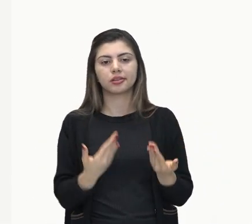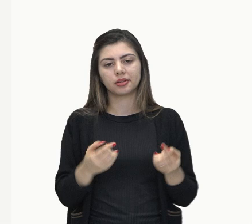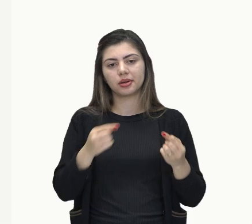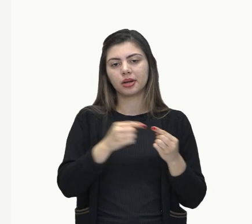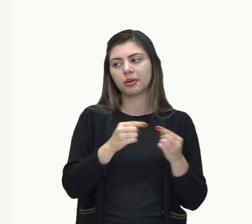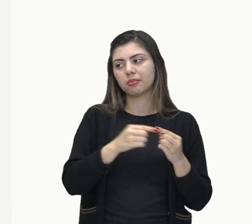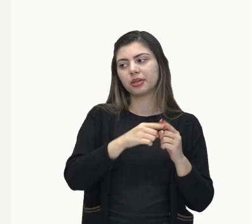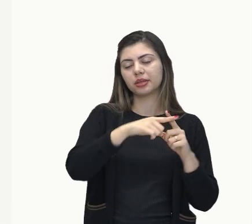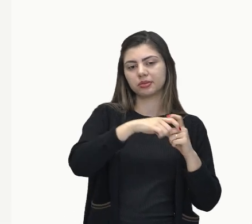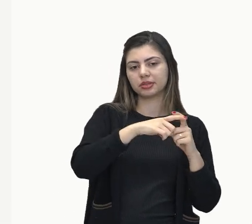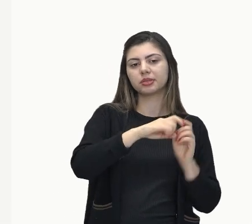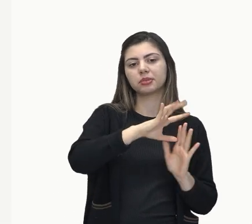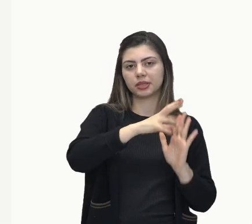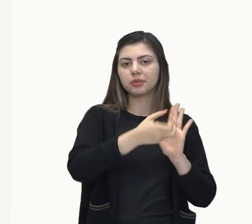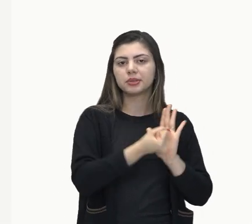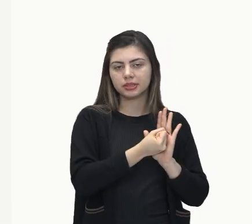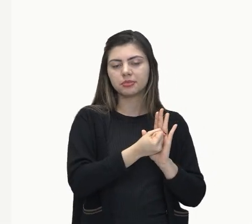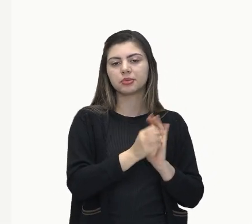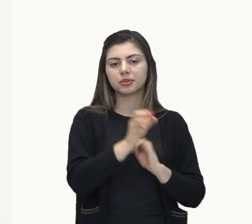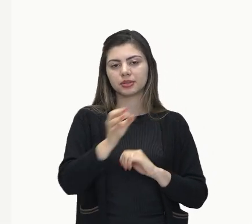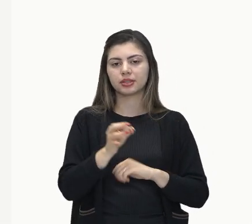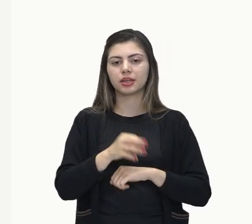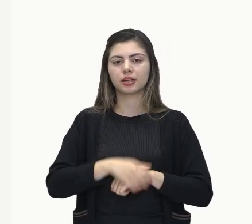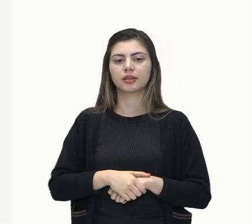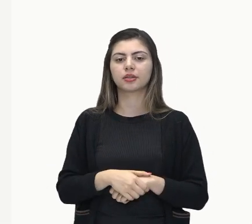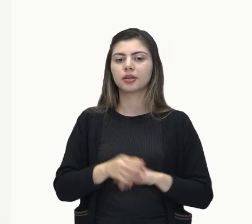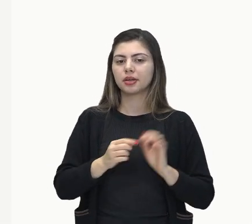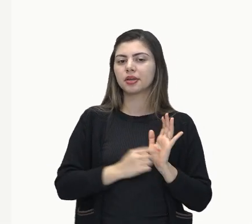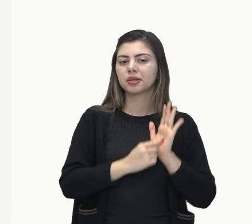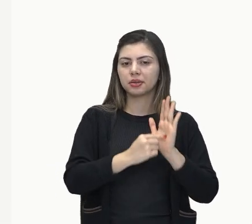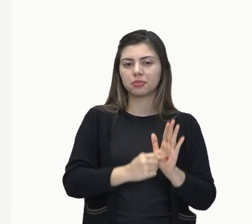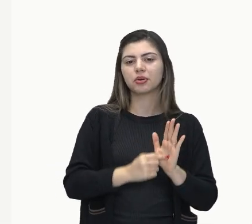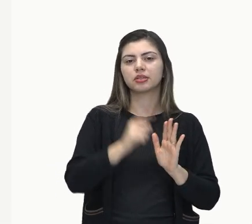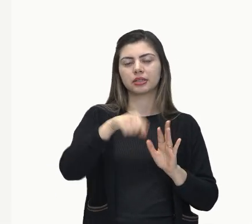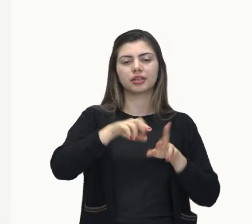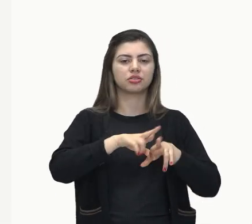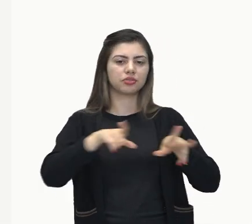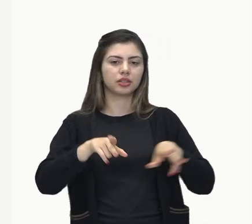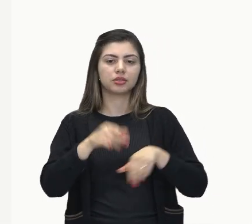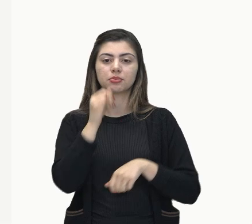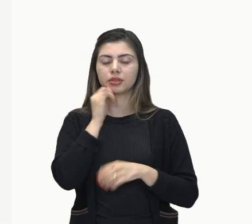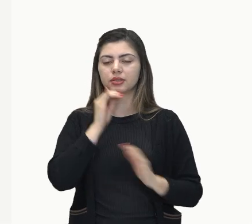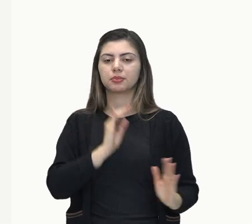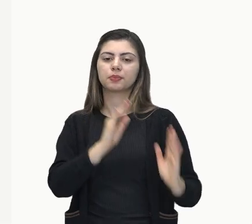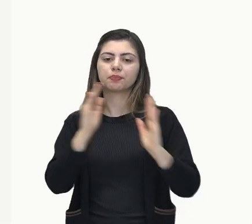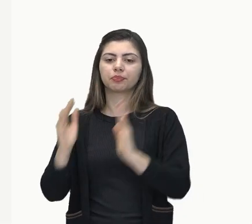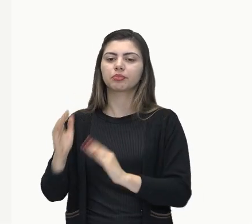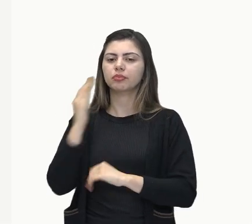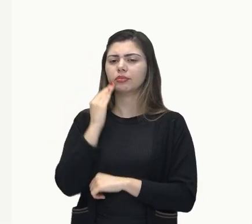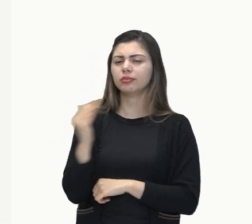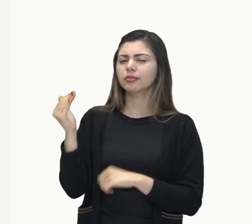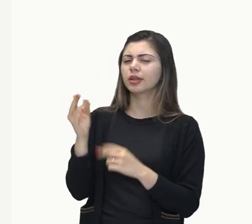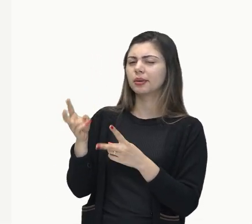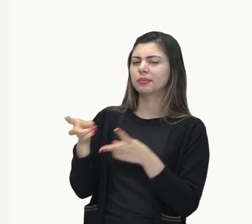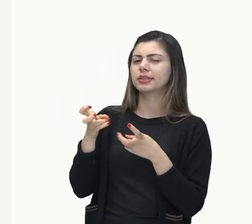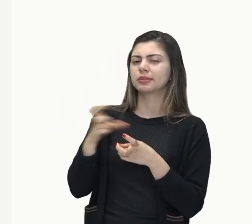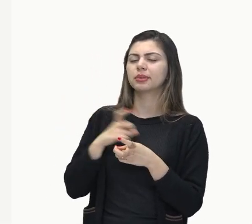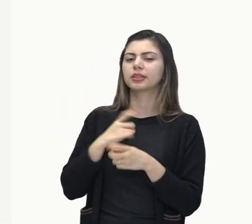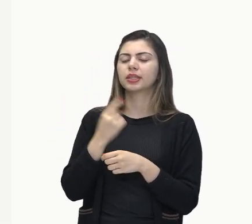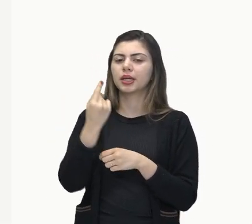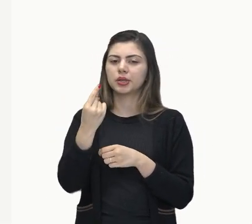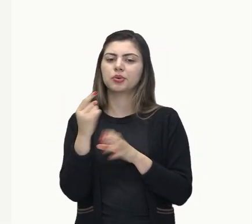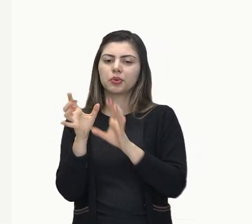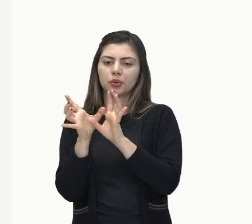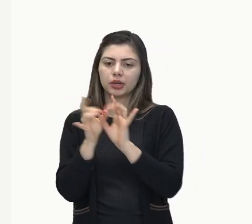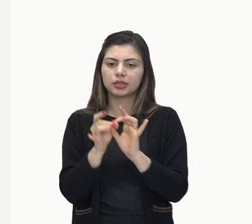essa substância, esse composto, for colocado na frente do espelho, então o que nós temos aqui? Um ligante, esse é